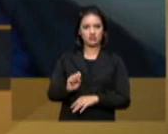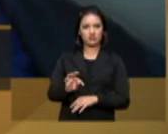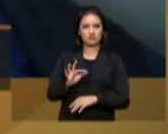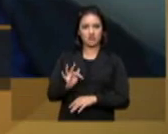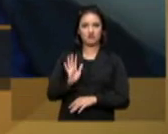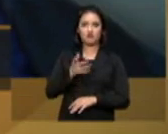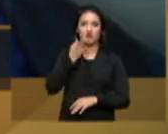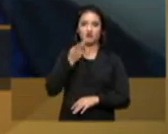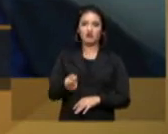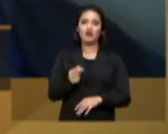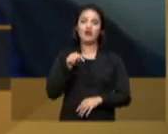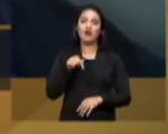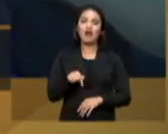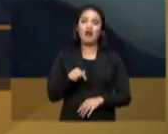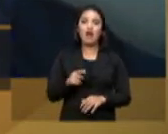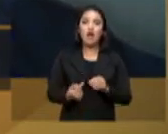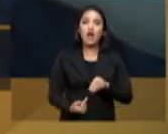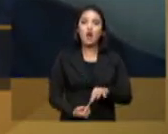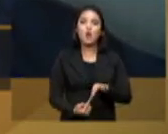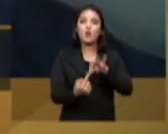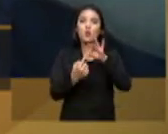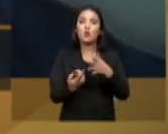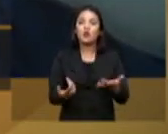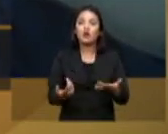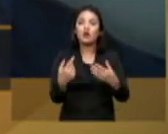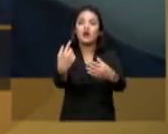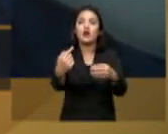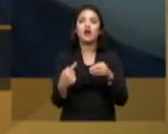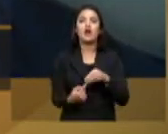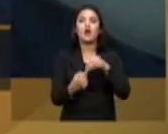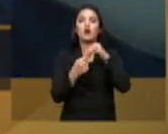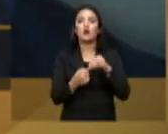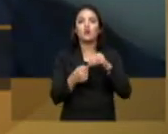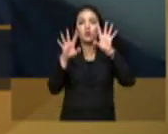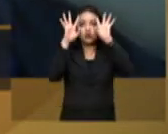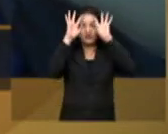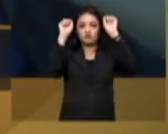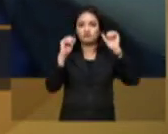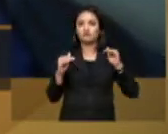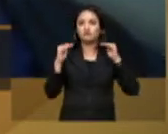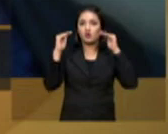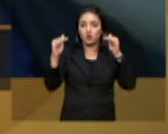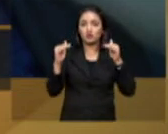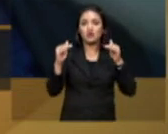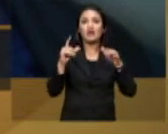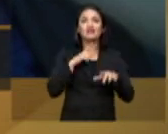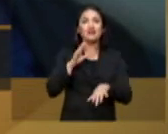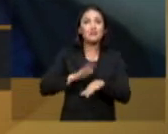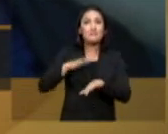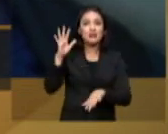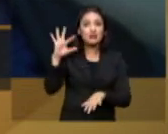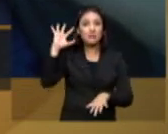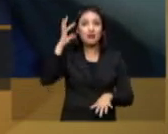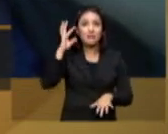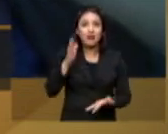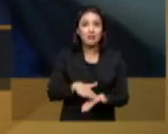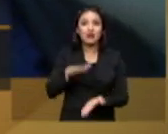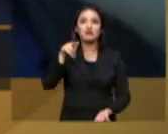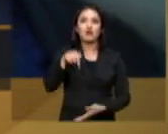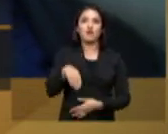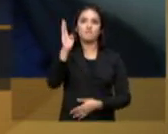há corte constitucional que mais julga no mundo do que a brasileira. E não há corte constitucional com